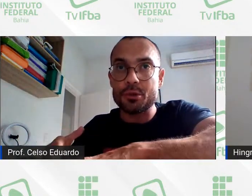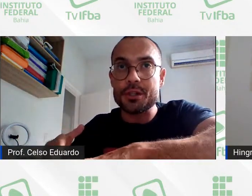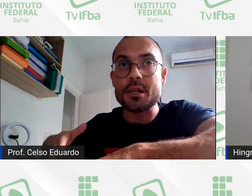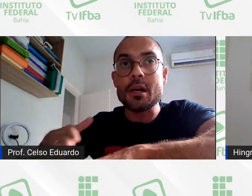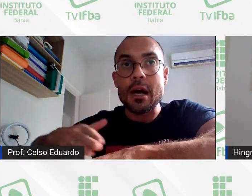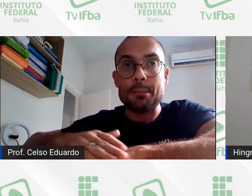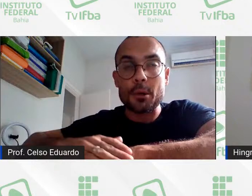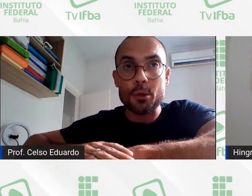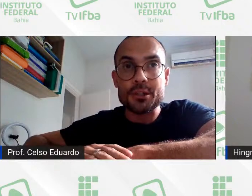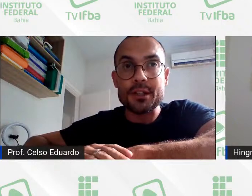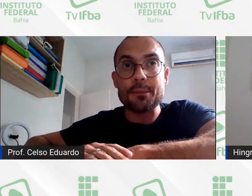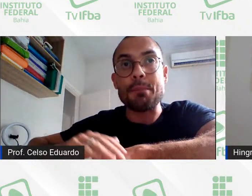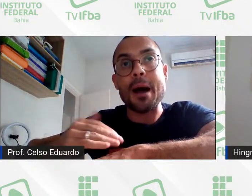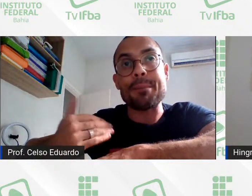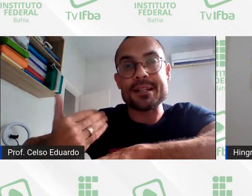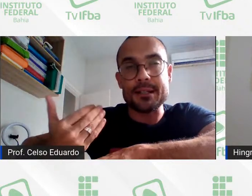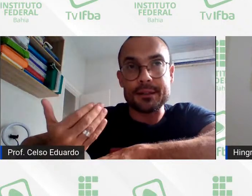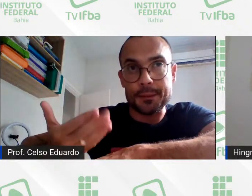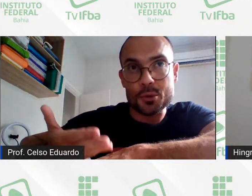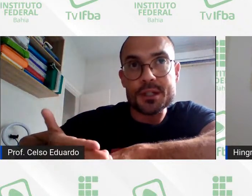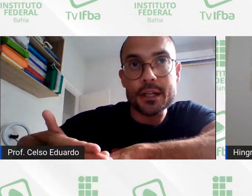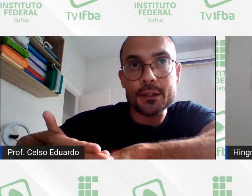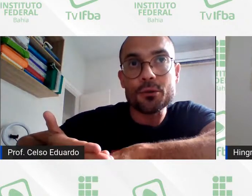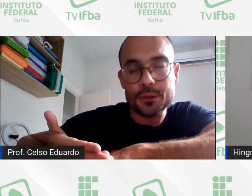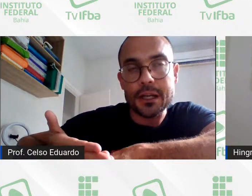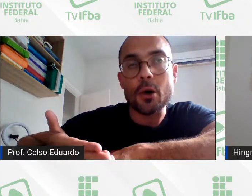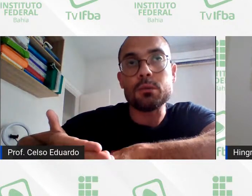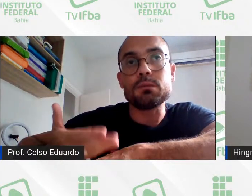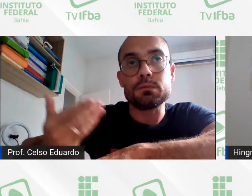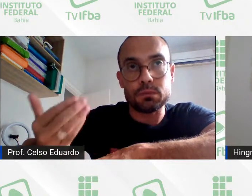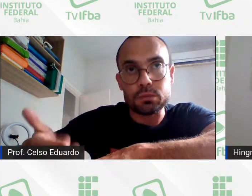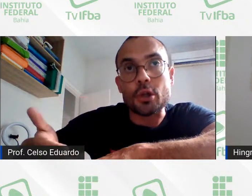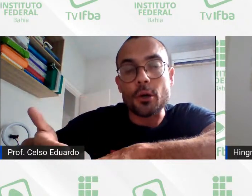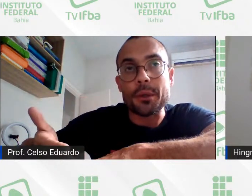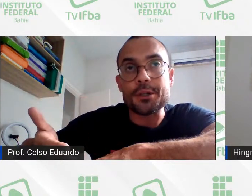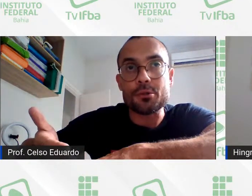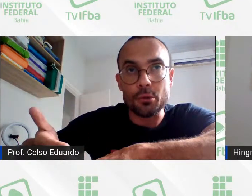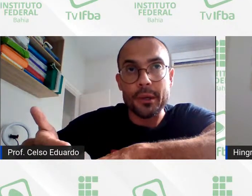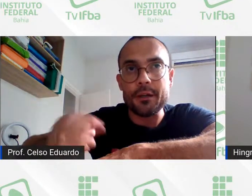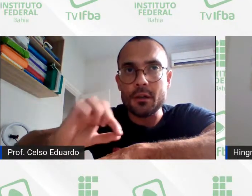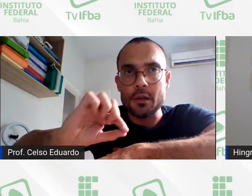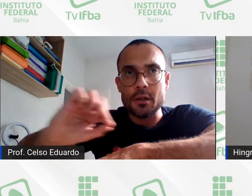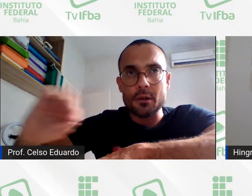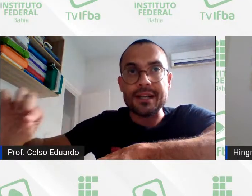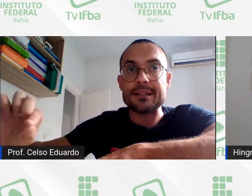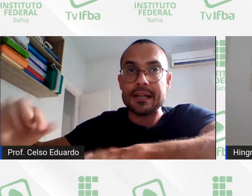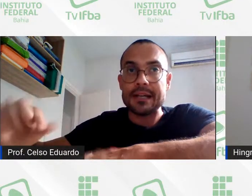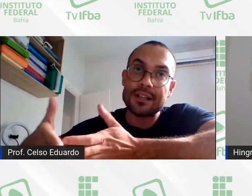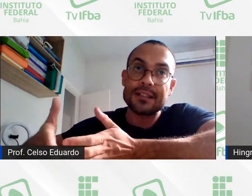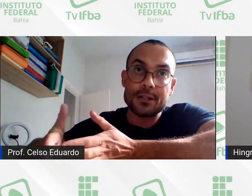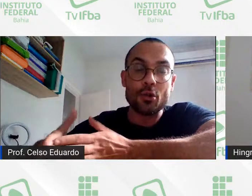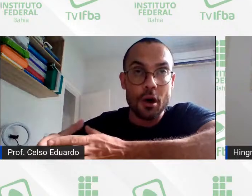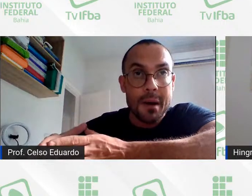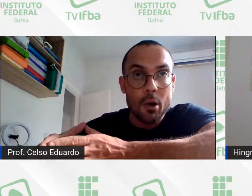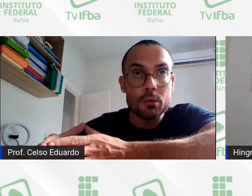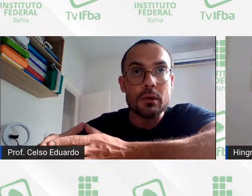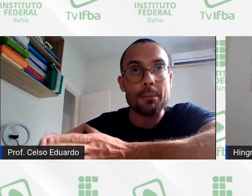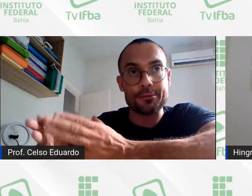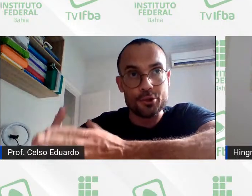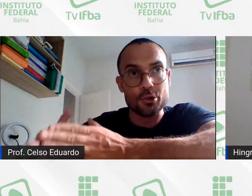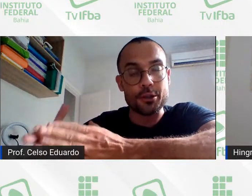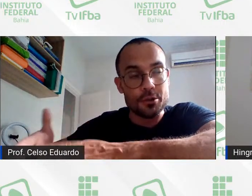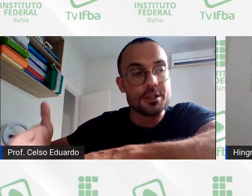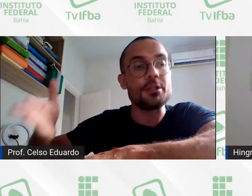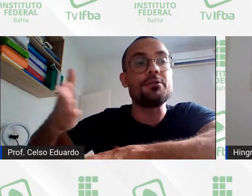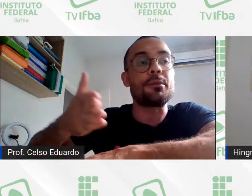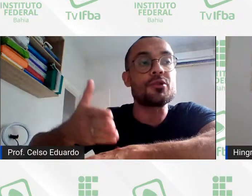muitas interrupções, a proposta é que apresentemos ele no final. Totalmente, tudo bem, que ele está com a qualidade normal.